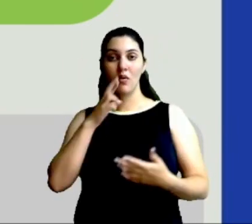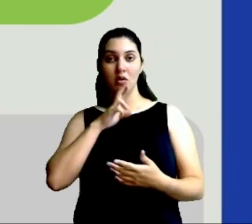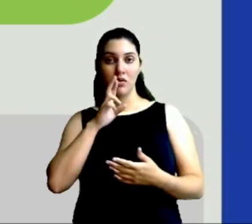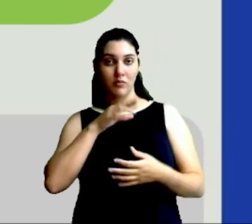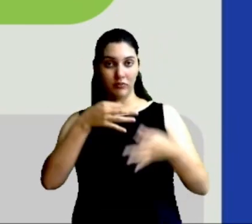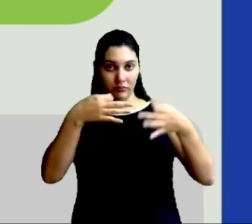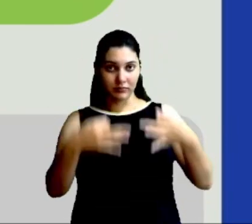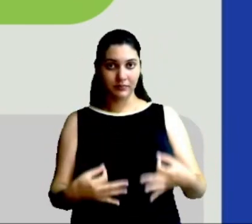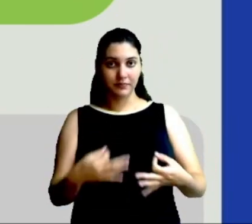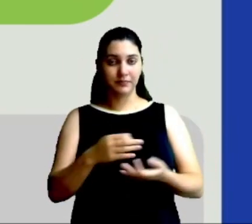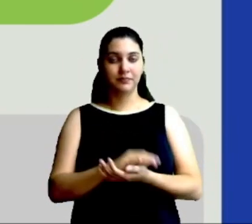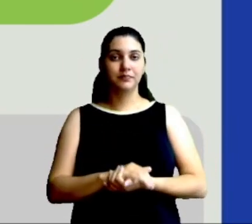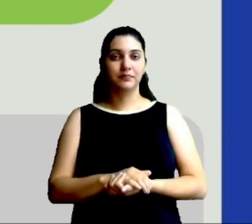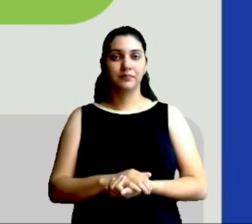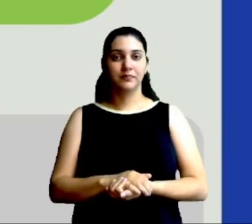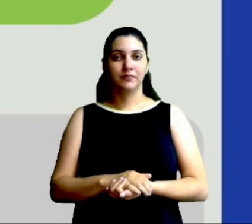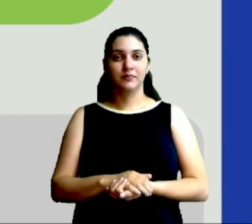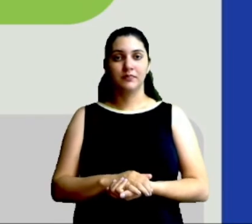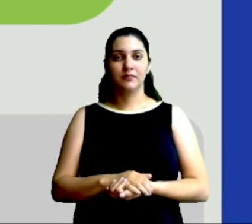resposta correta?